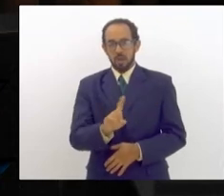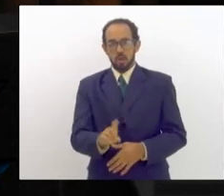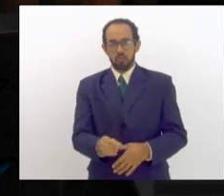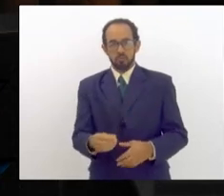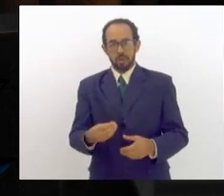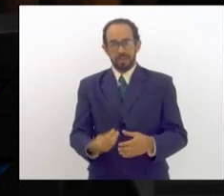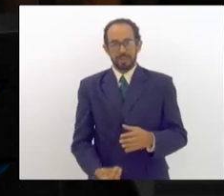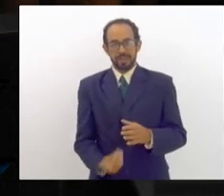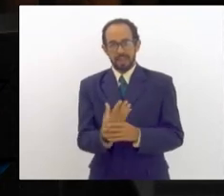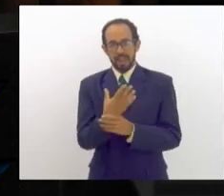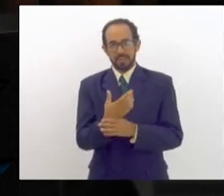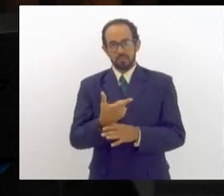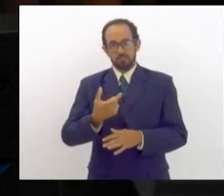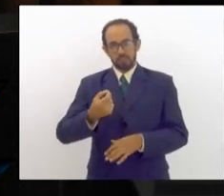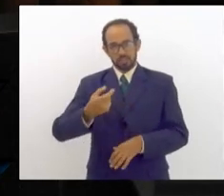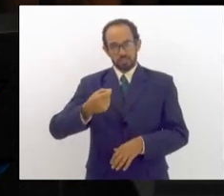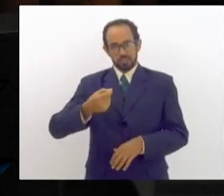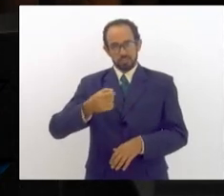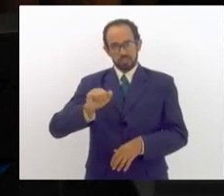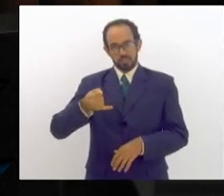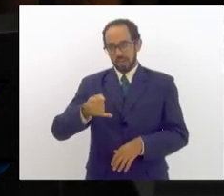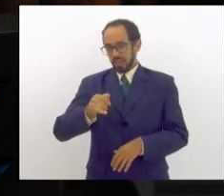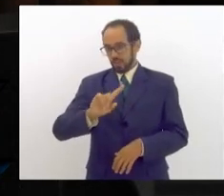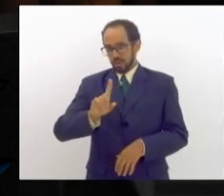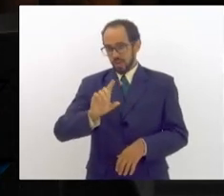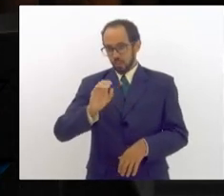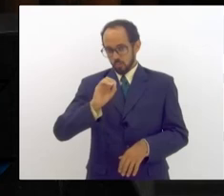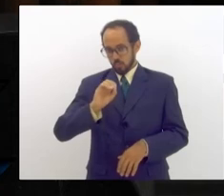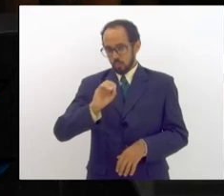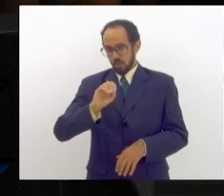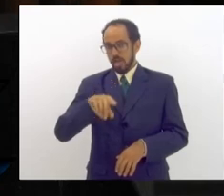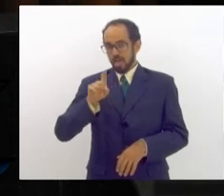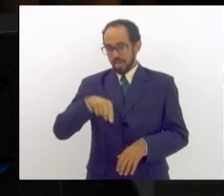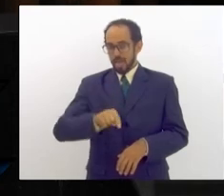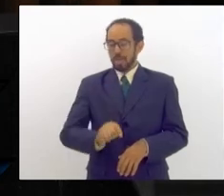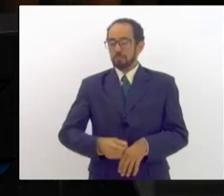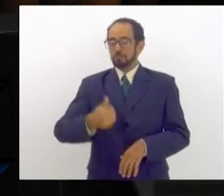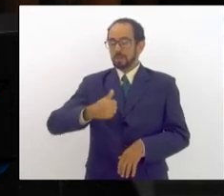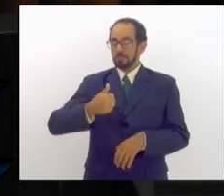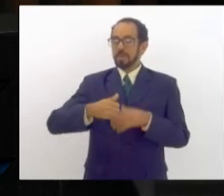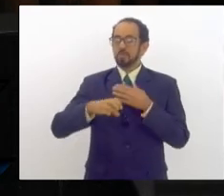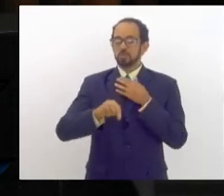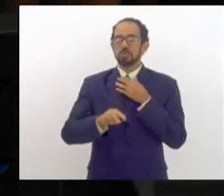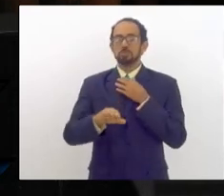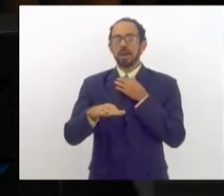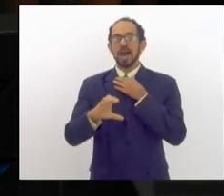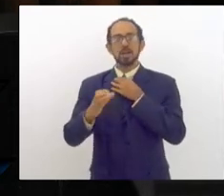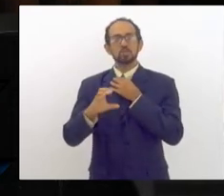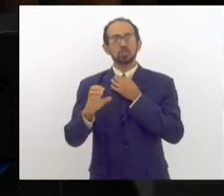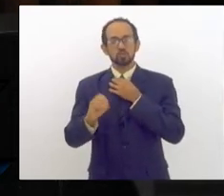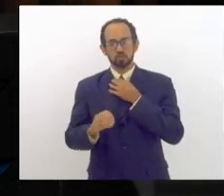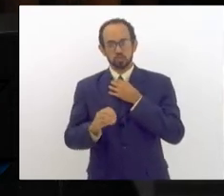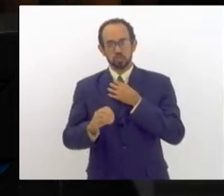Janeiro dia de São Sebastião foi fundada em primeiro de março